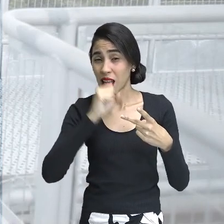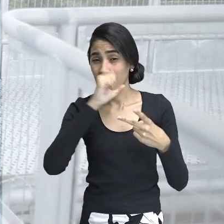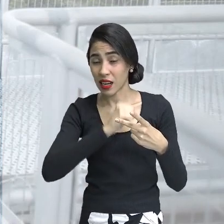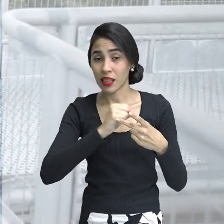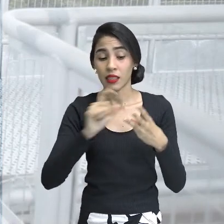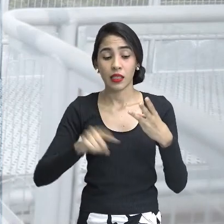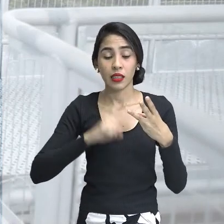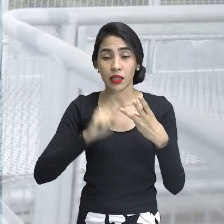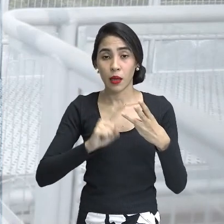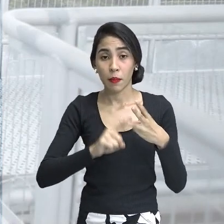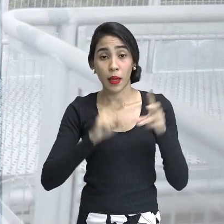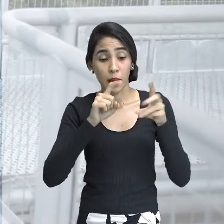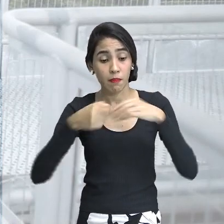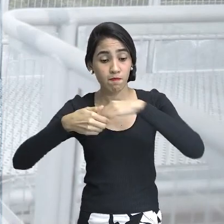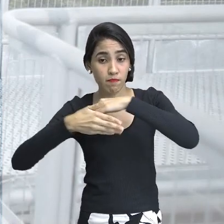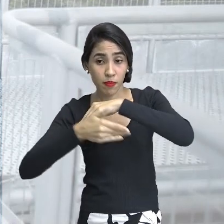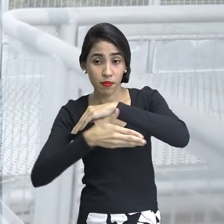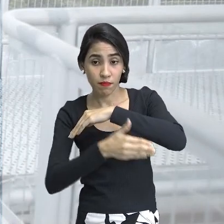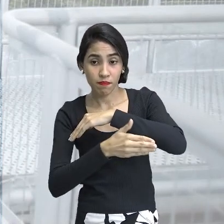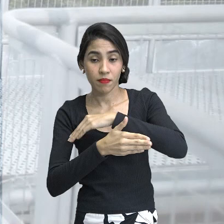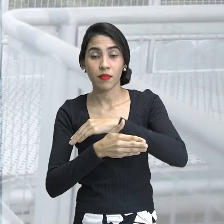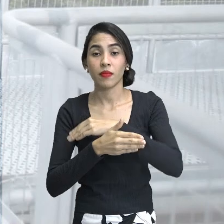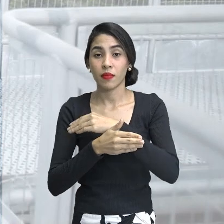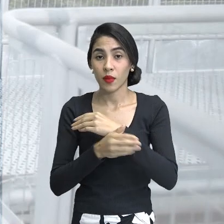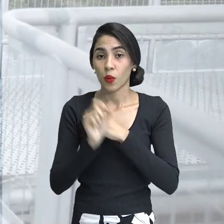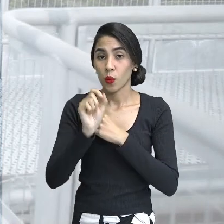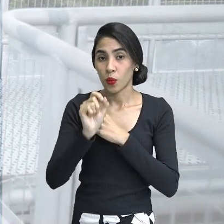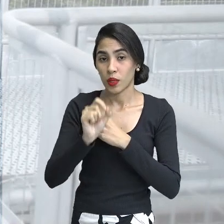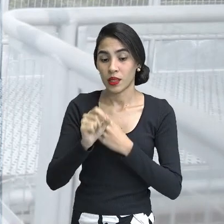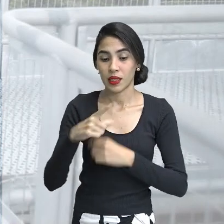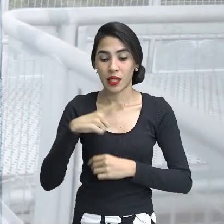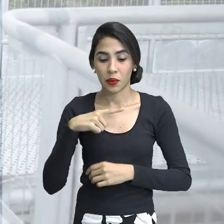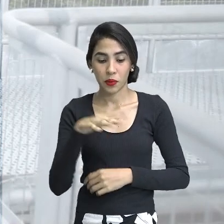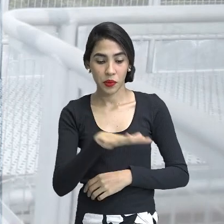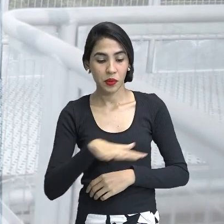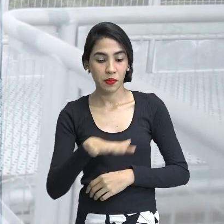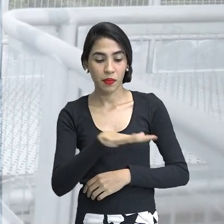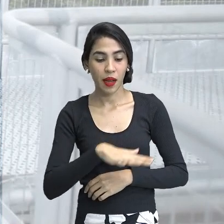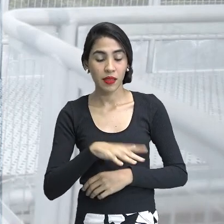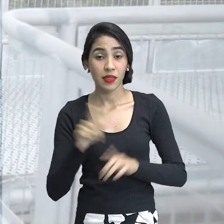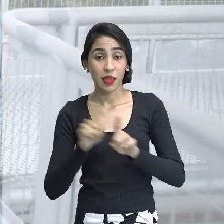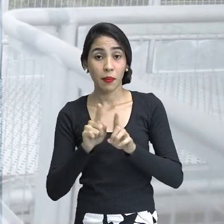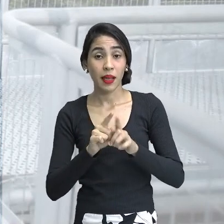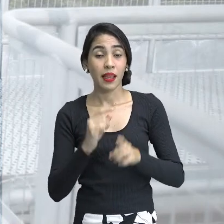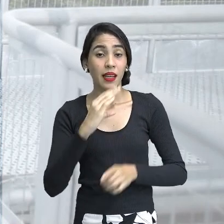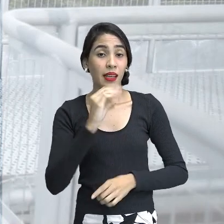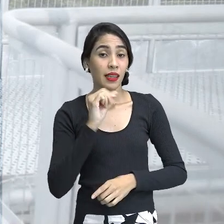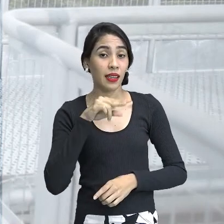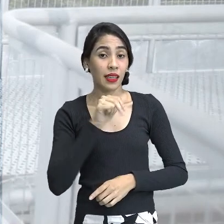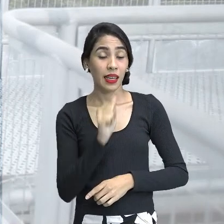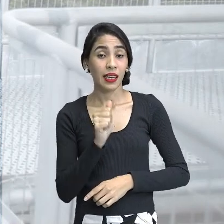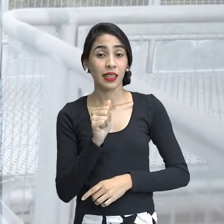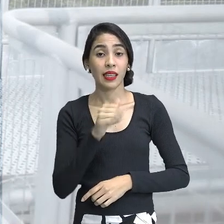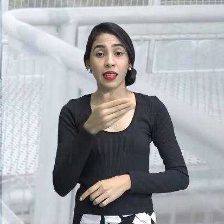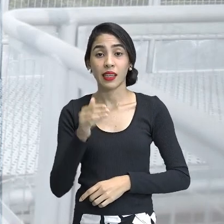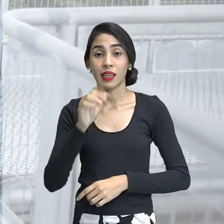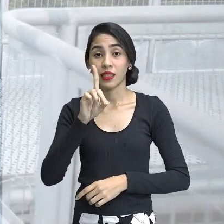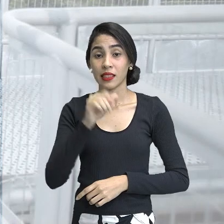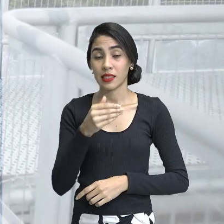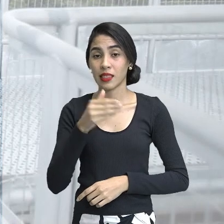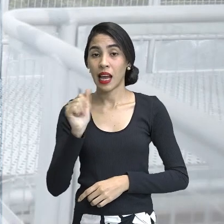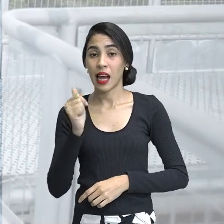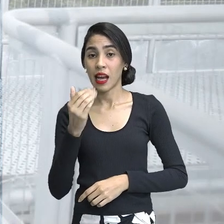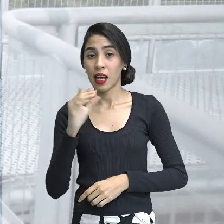também atividade da pecuária, elas acabam ficando naquele espaço, atividade da cana-de-açúcar, e estando naquele espaço,